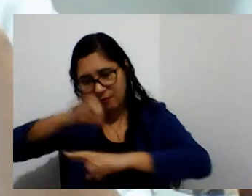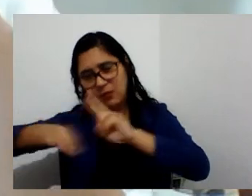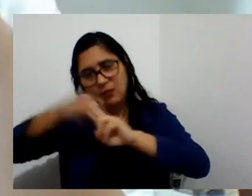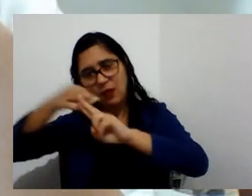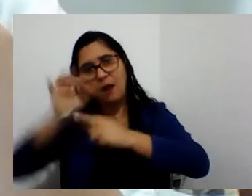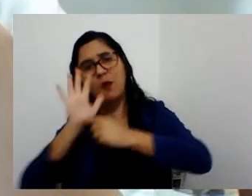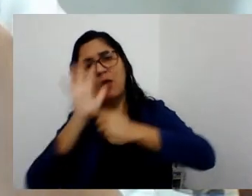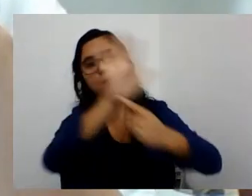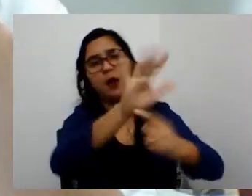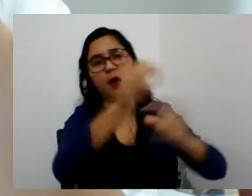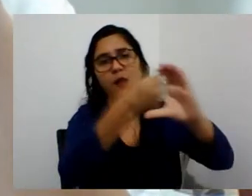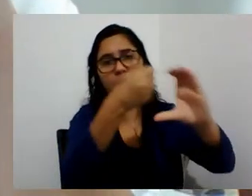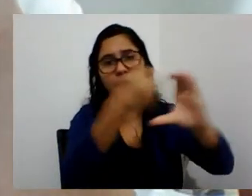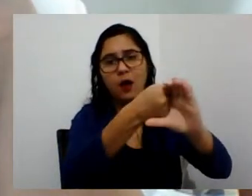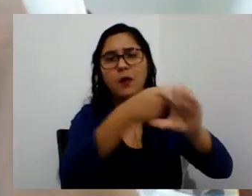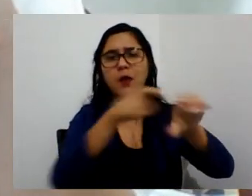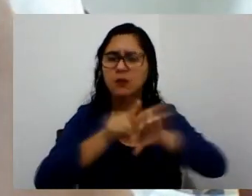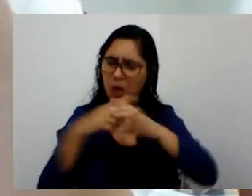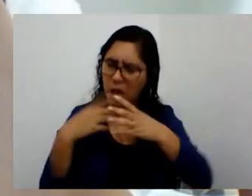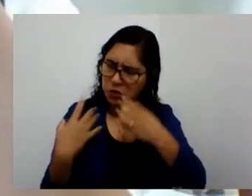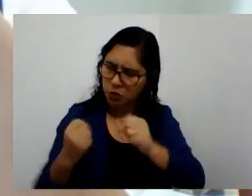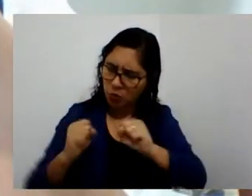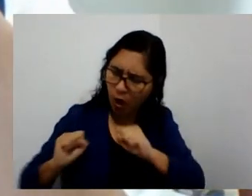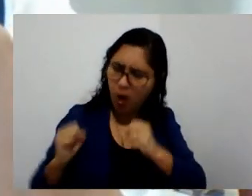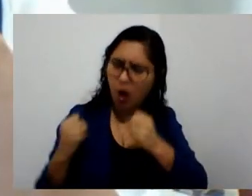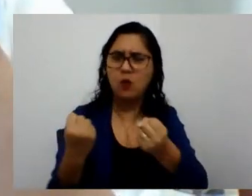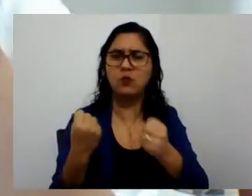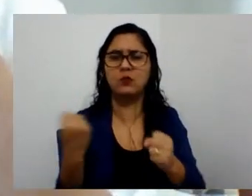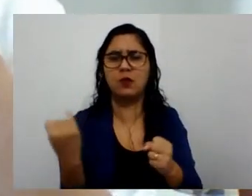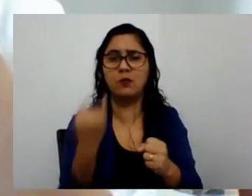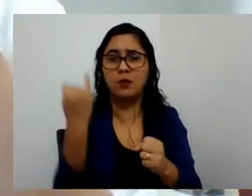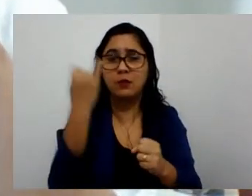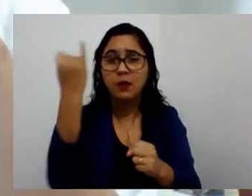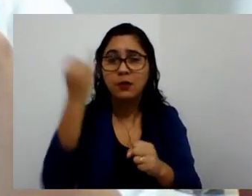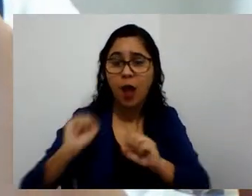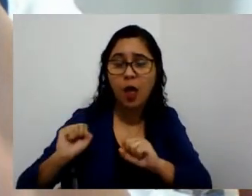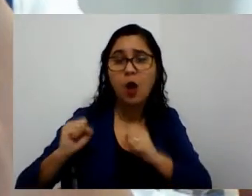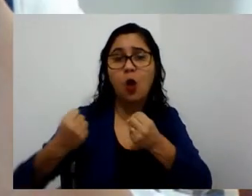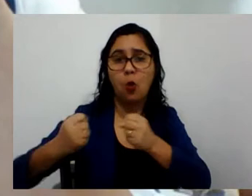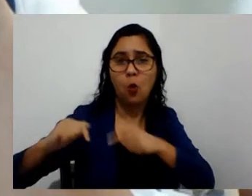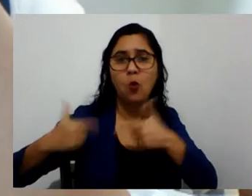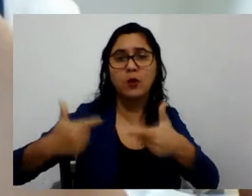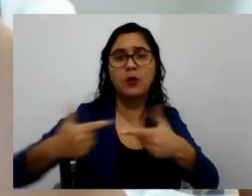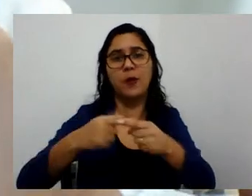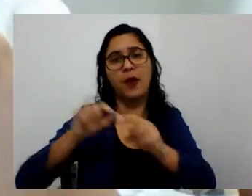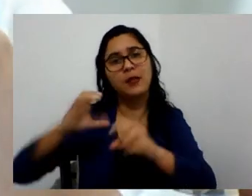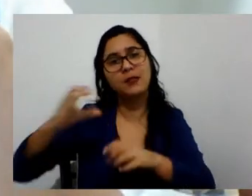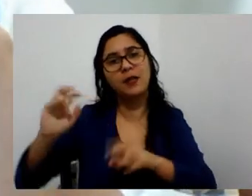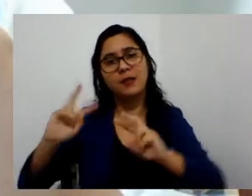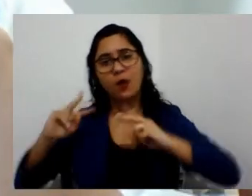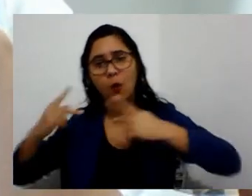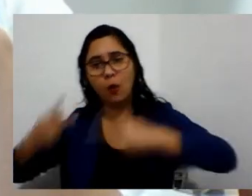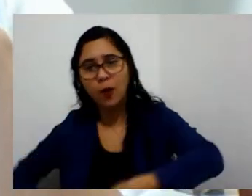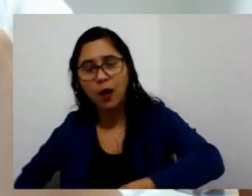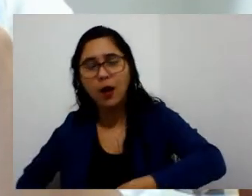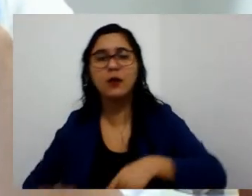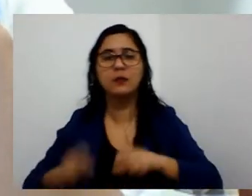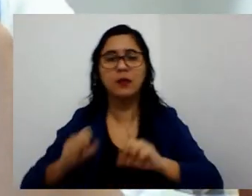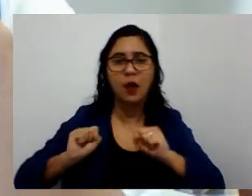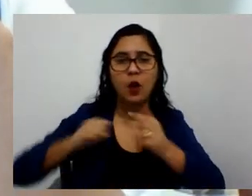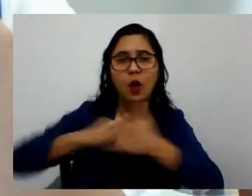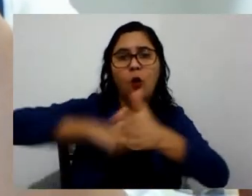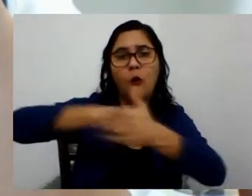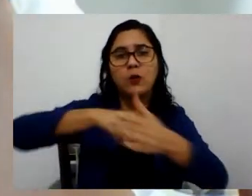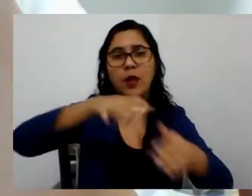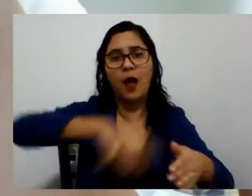tudo, assumir uma luta que é fundamental. A luta pelas ciências humanas, as lutas pelas áreas básicas